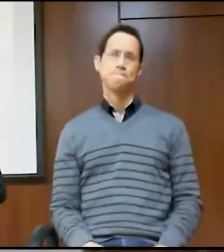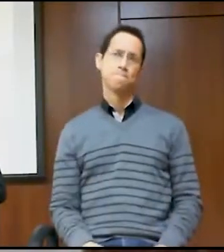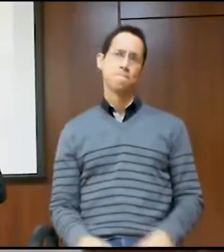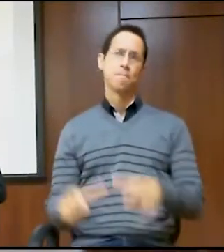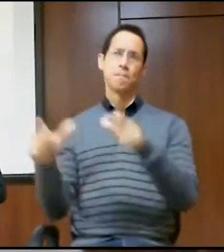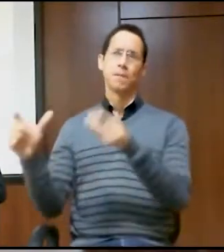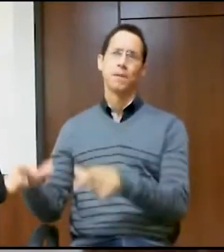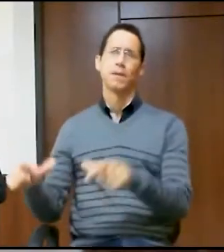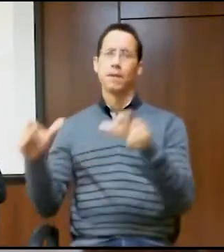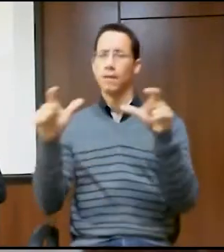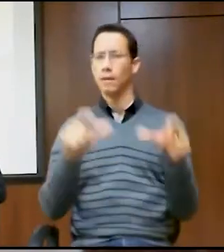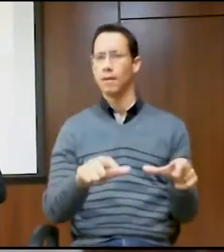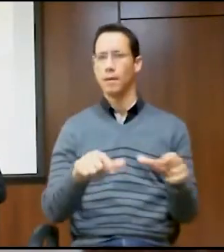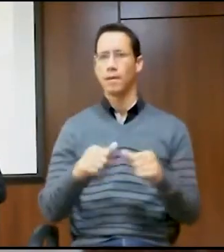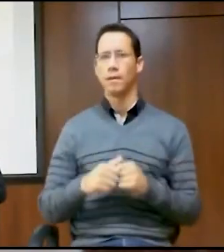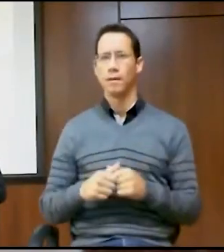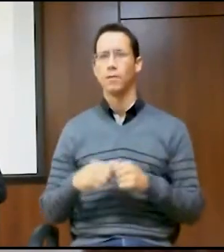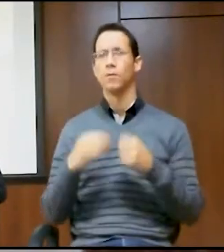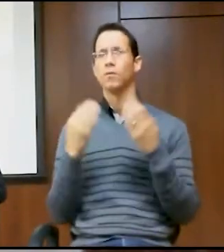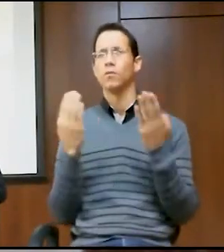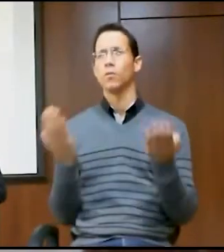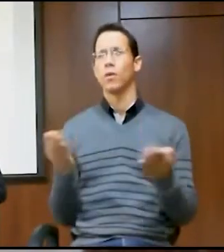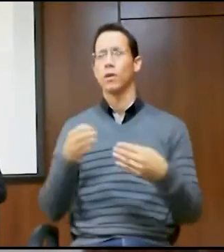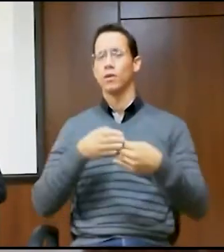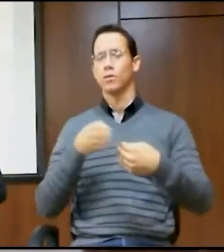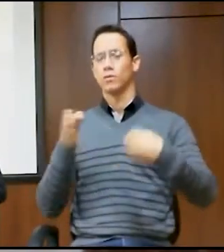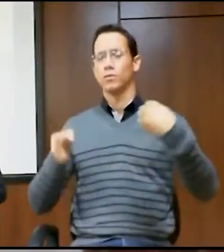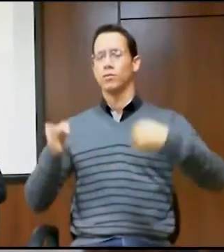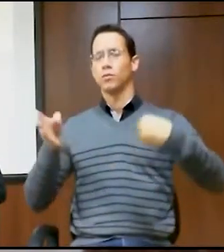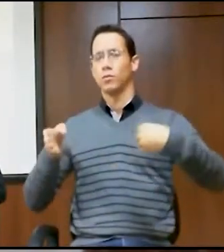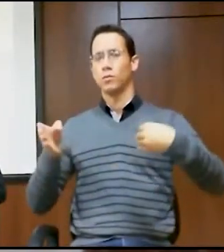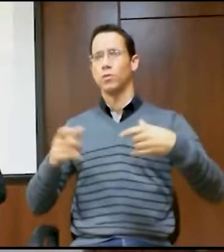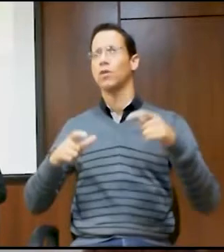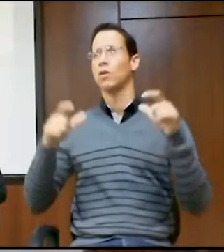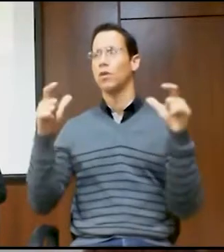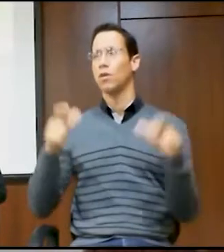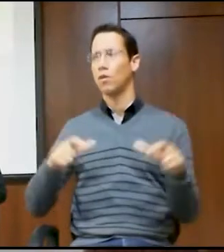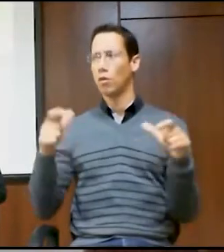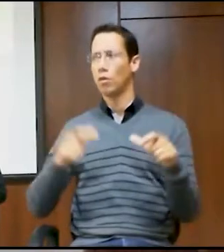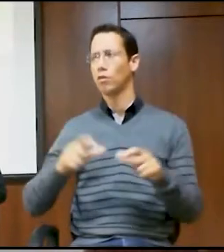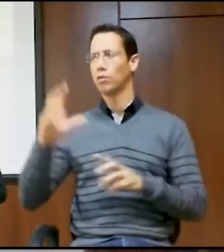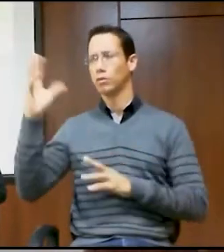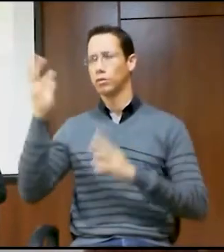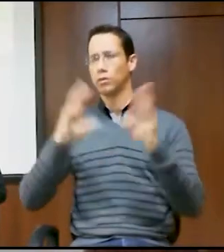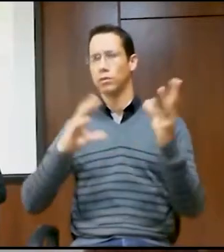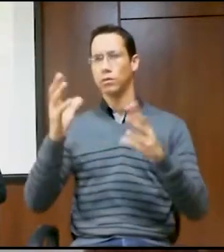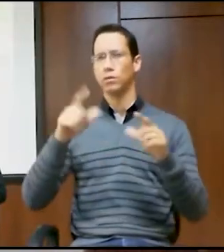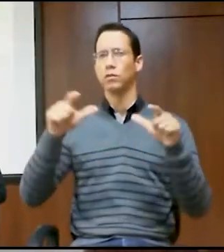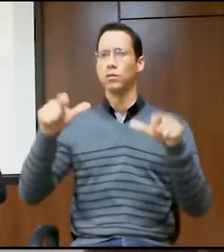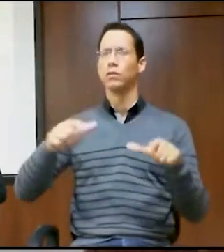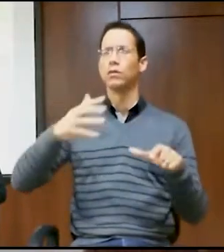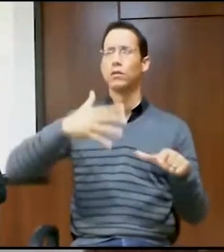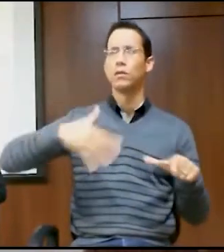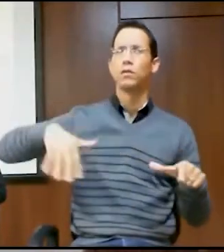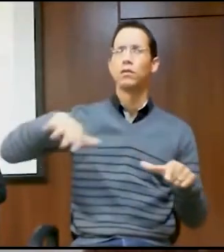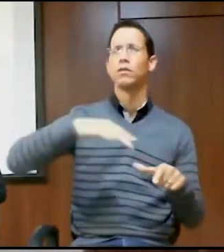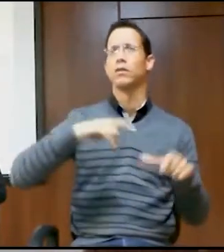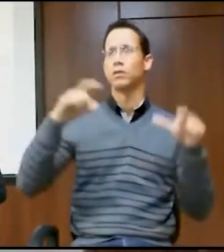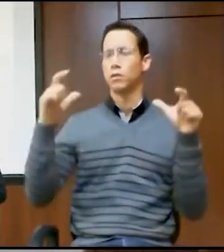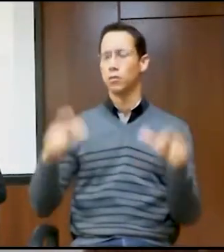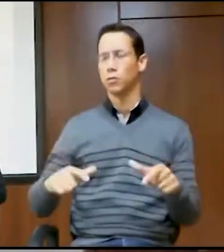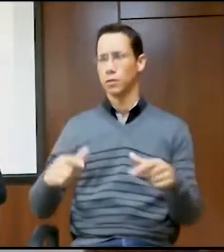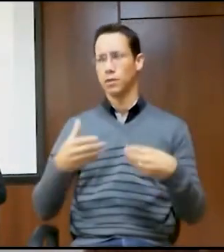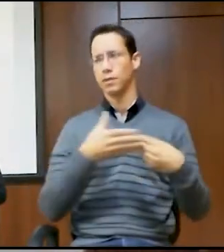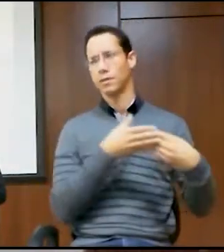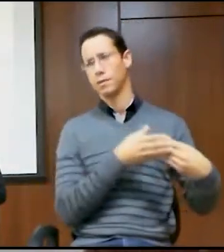quem? É quando? Quando é que acontece? E aonde está acontecendo? Em que território está acontecendo? A partir